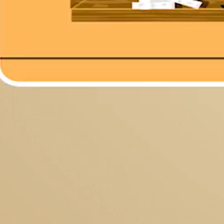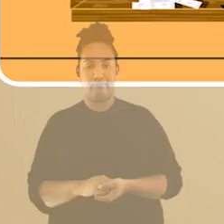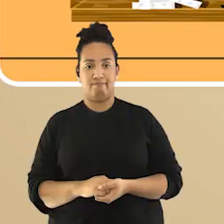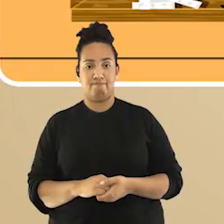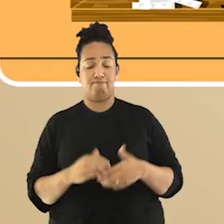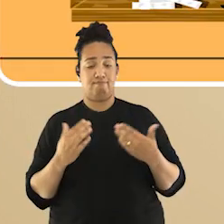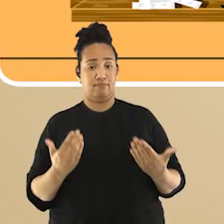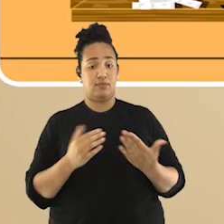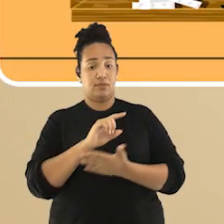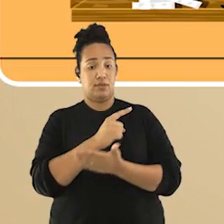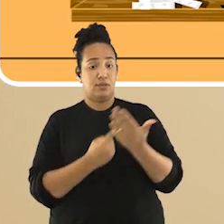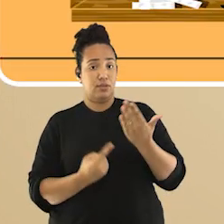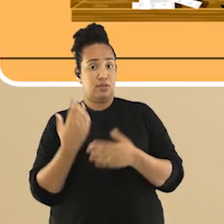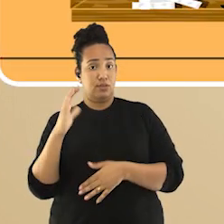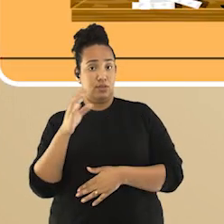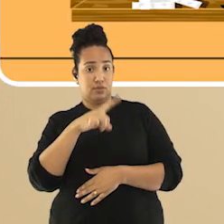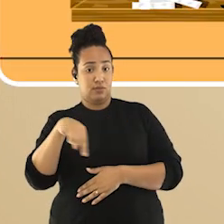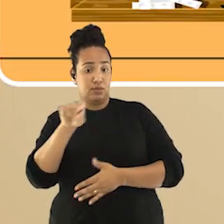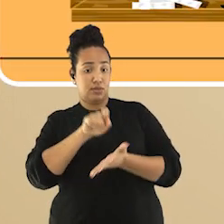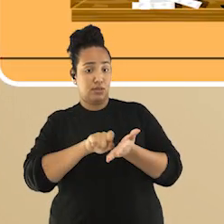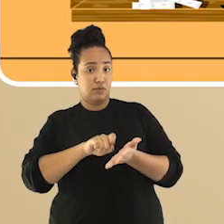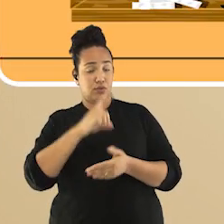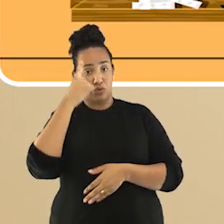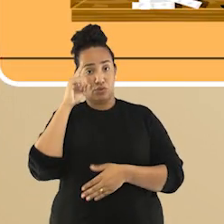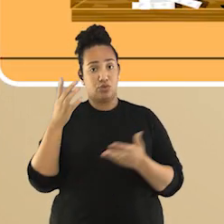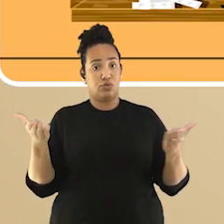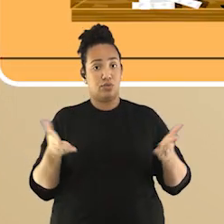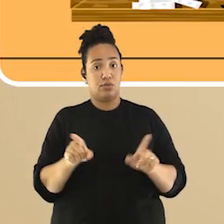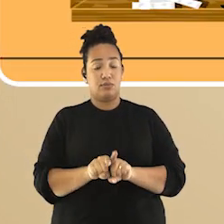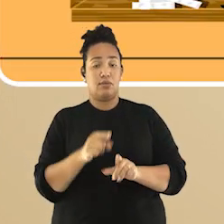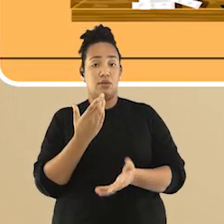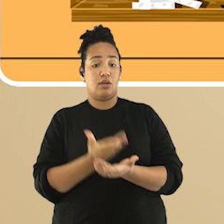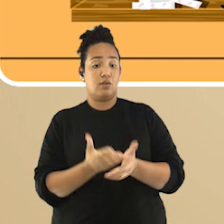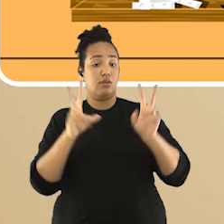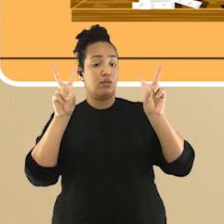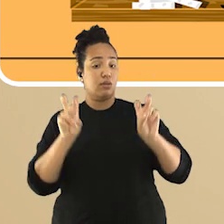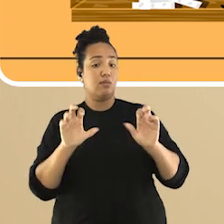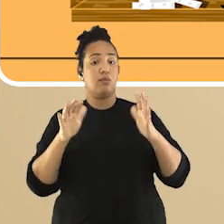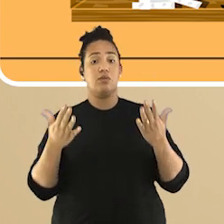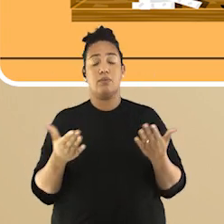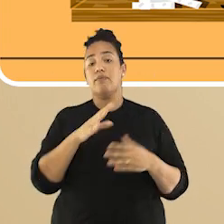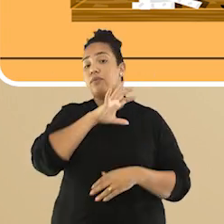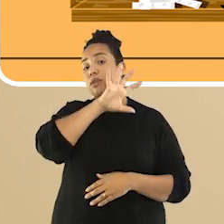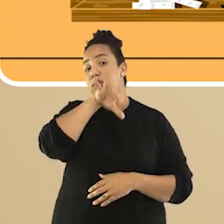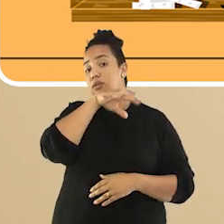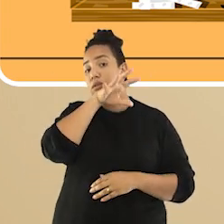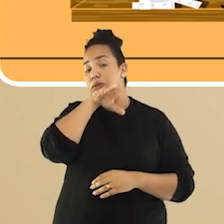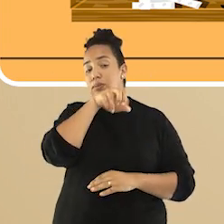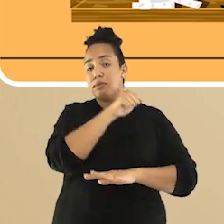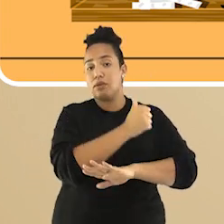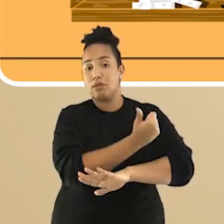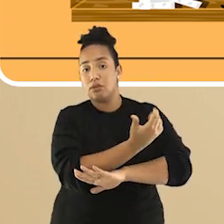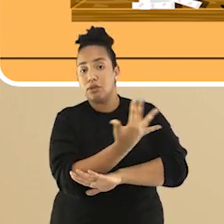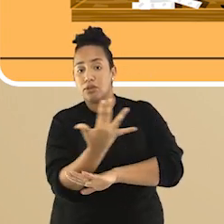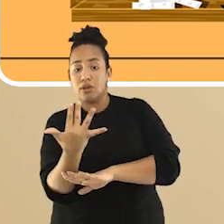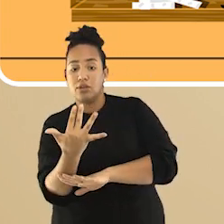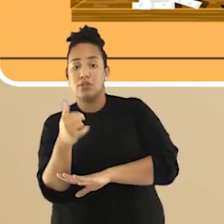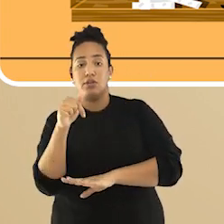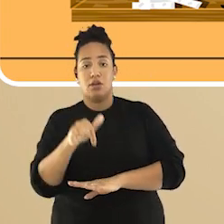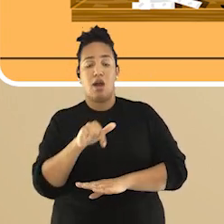Em seu caderno de ciências, escreva a data de hoje e também o título de nossa aula, Bichos de Jardim, conhecendo os